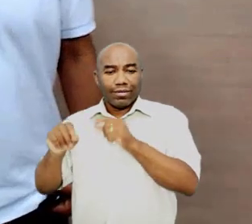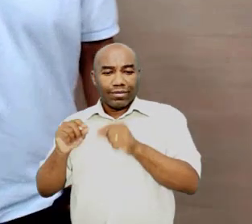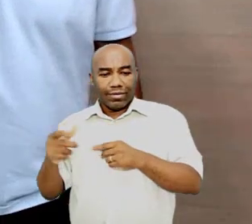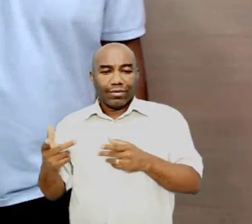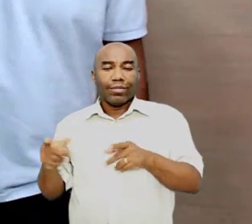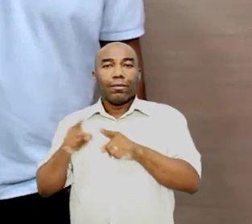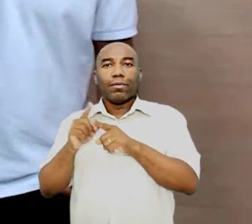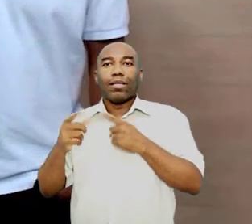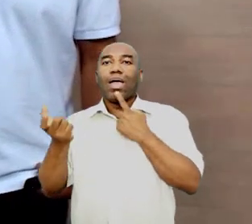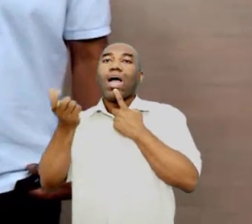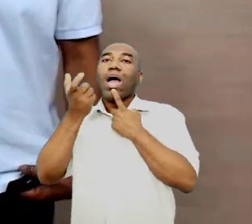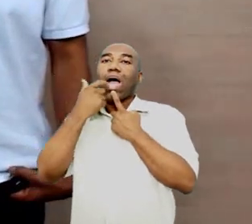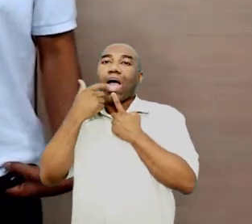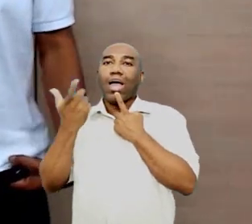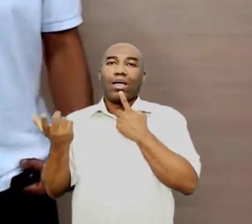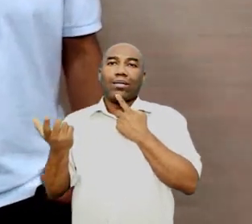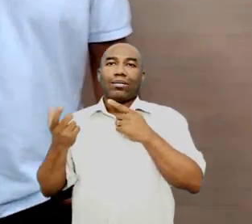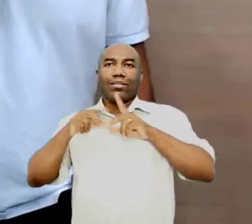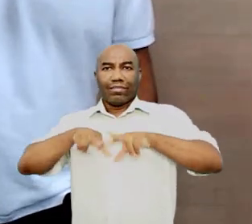Tem herpes.